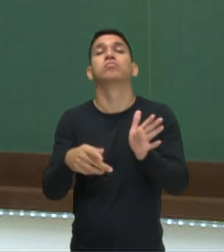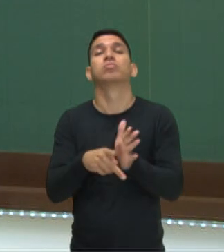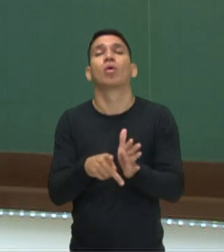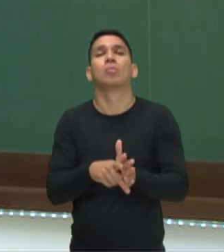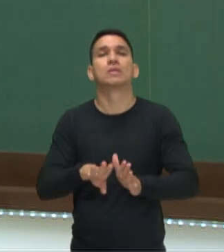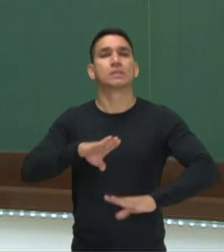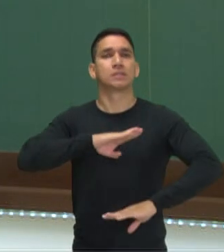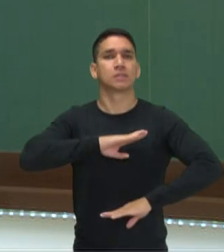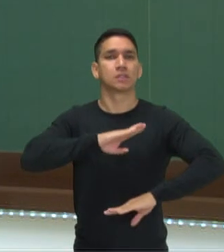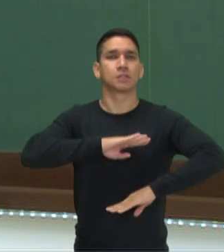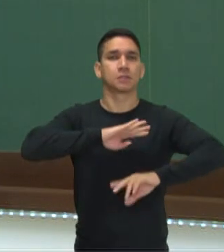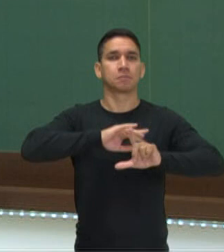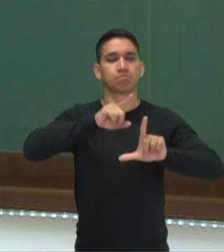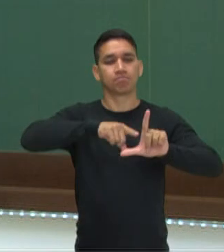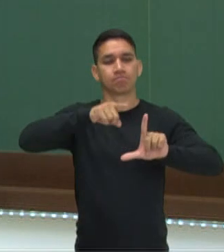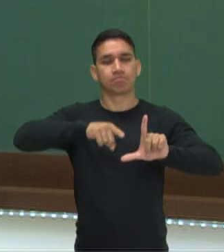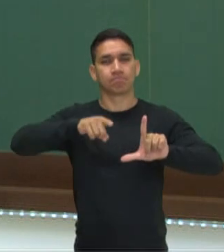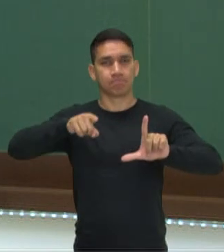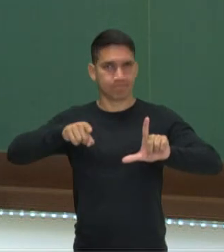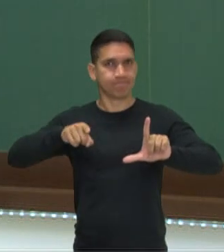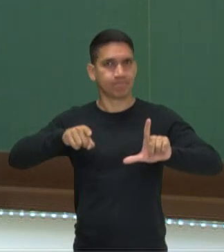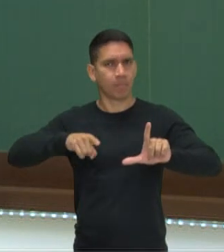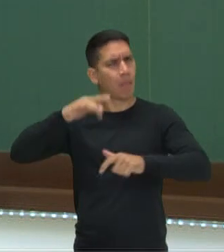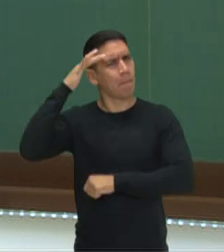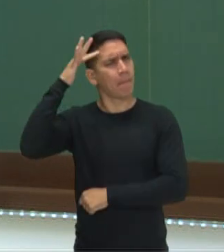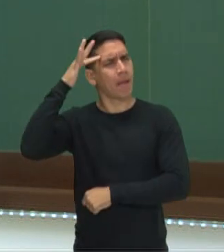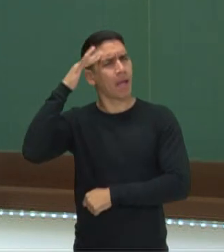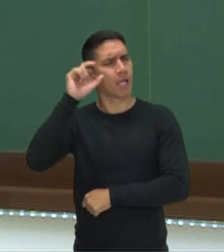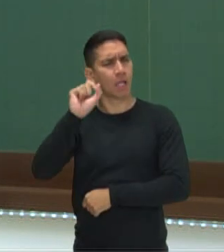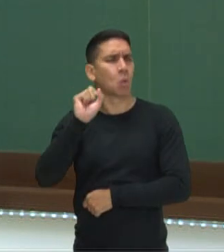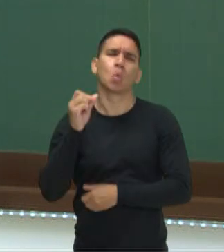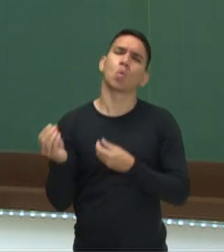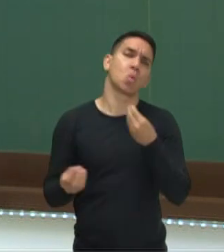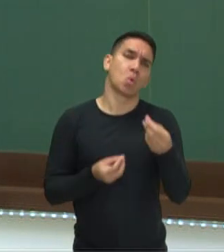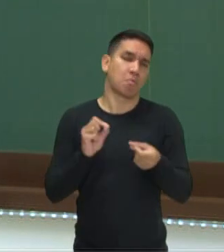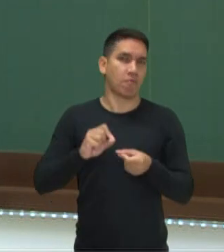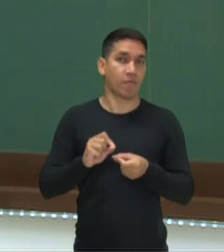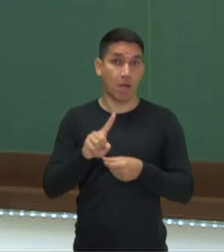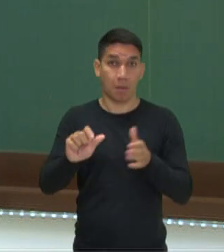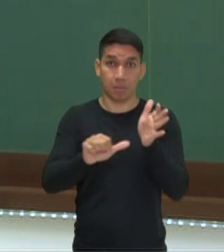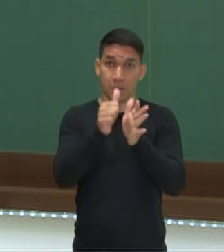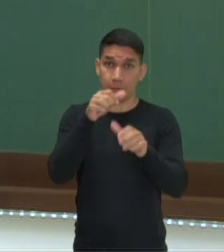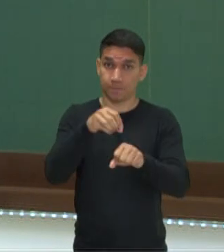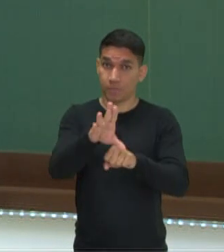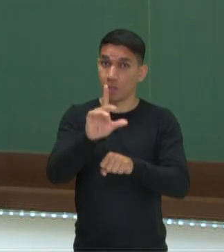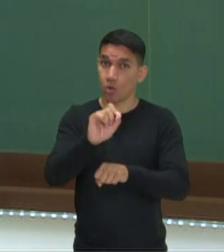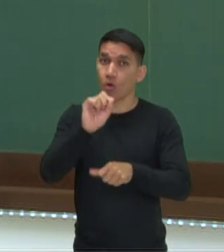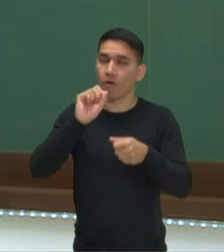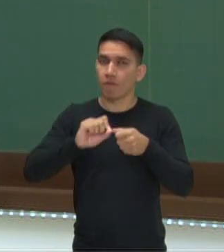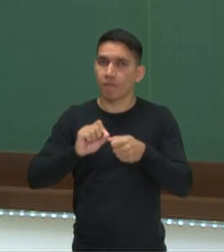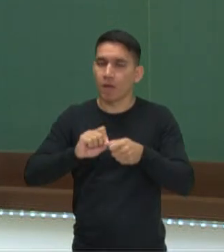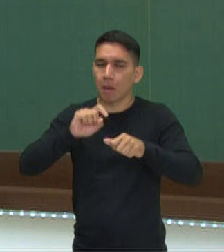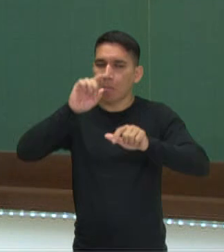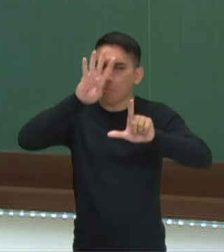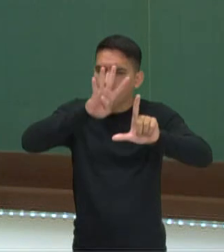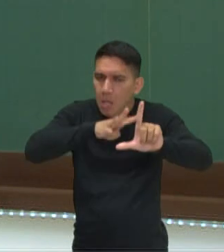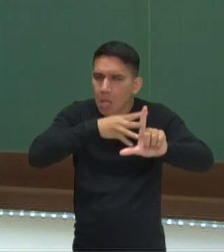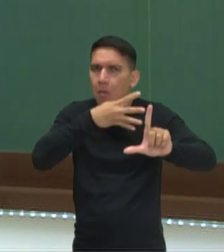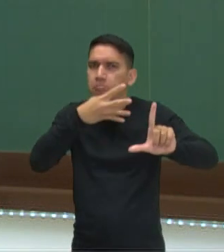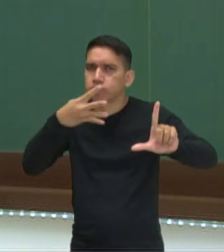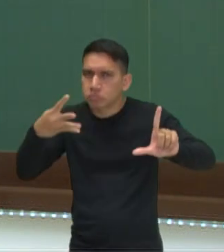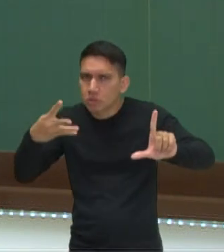essa situação no gráfico. Então pensem um pouquinho, pessoal. Primeira coisa, montar a tabela,